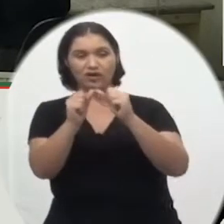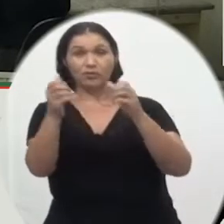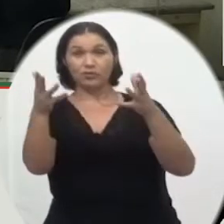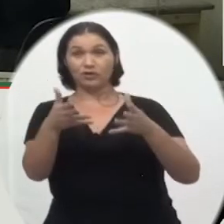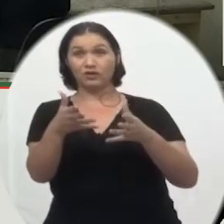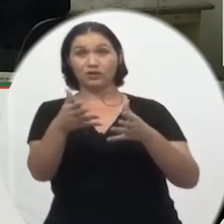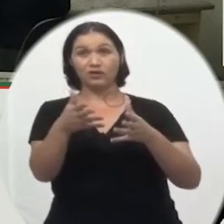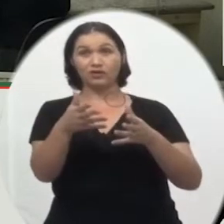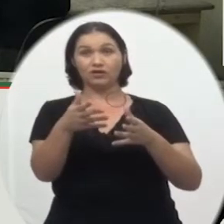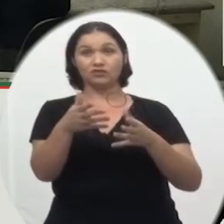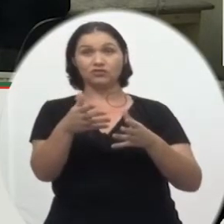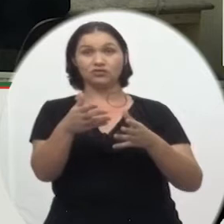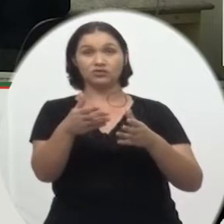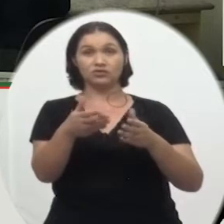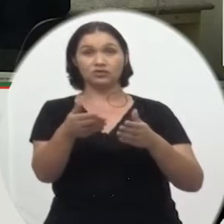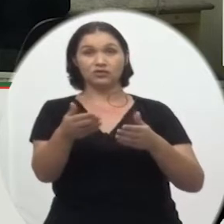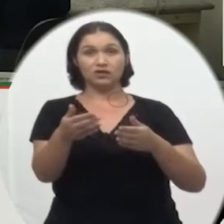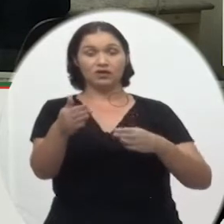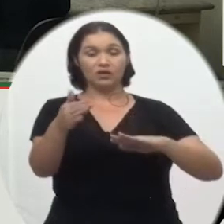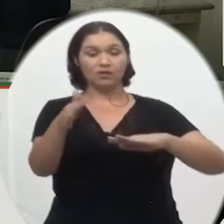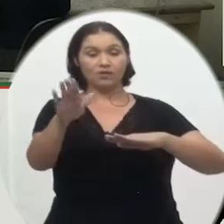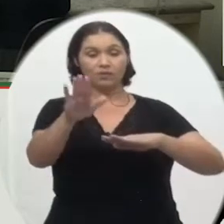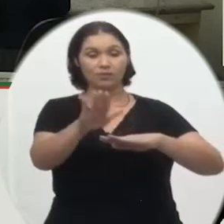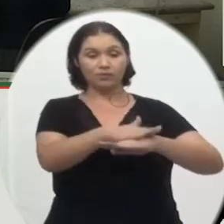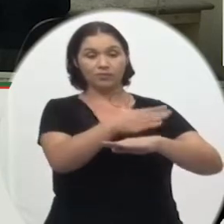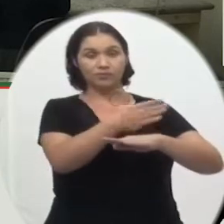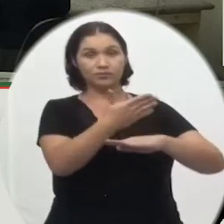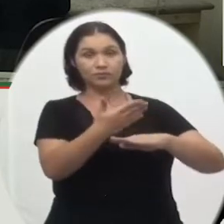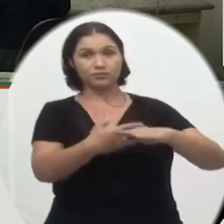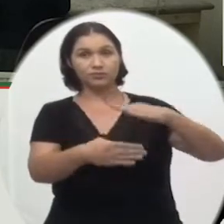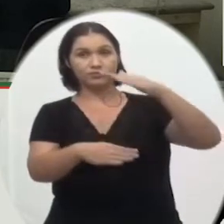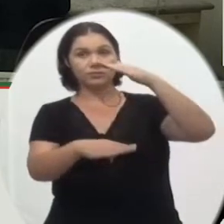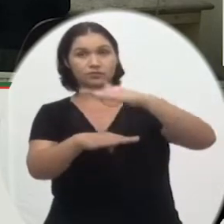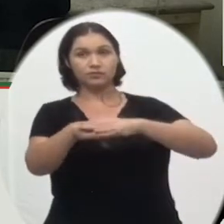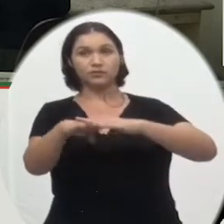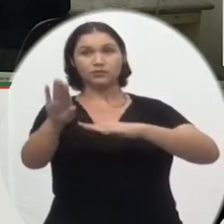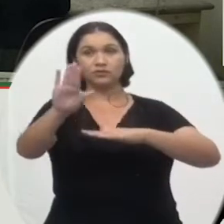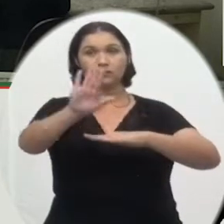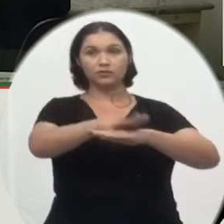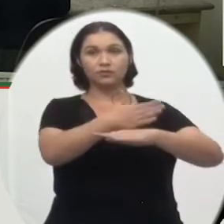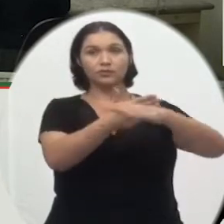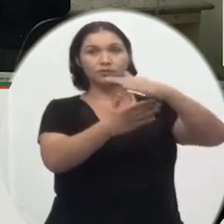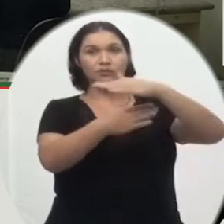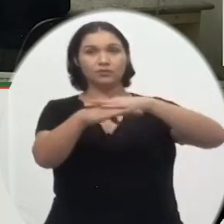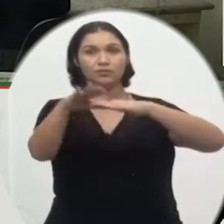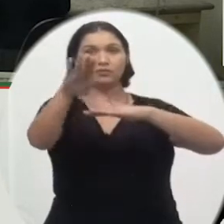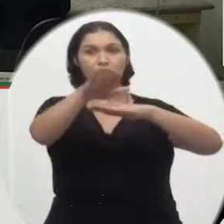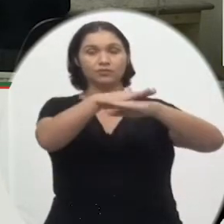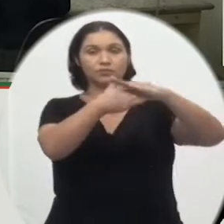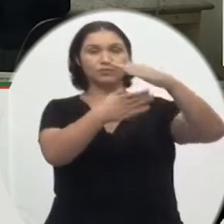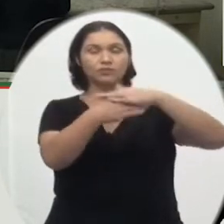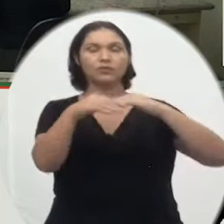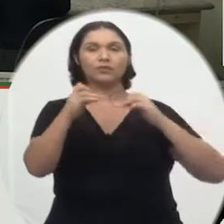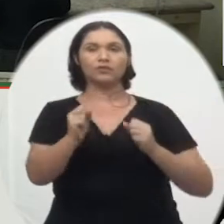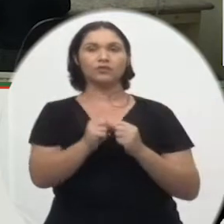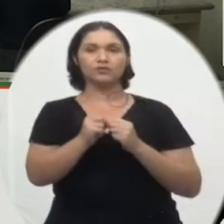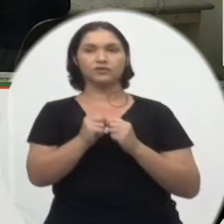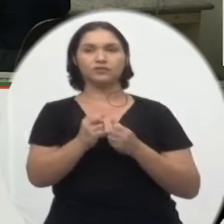está em discussão. Com a palavra o vereador Edson Luz do Nascimento. Vossa Excelência dispõe de 5 minutos.